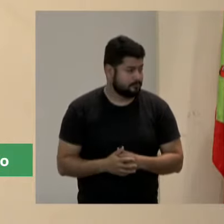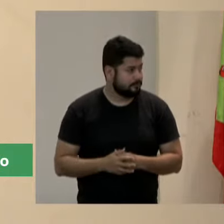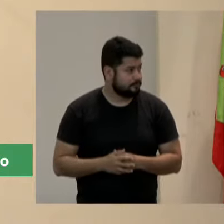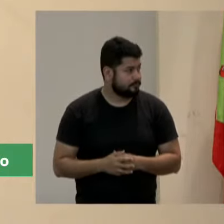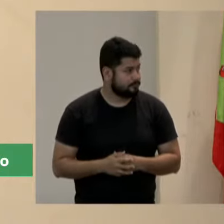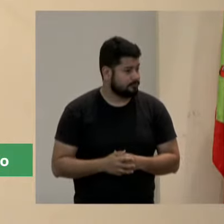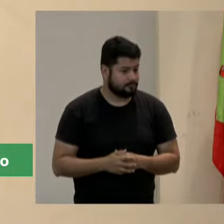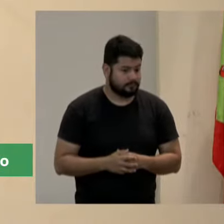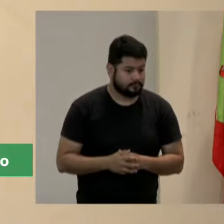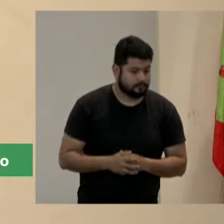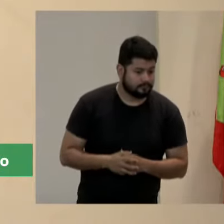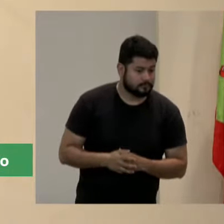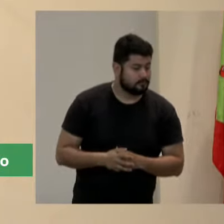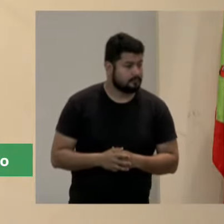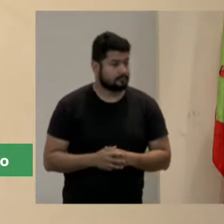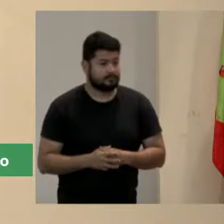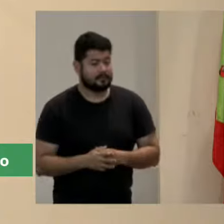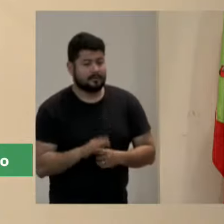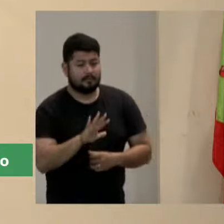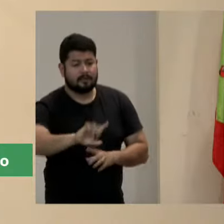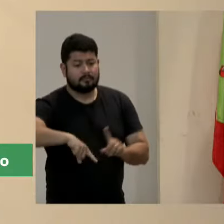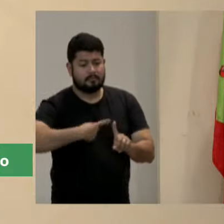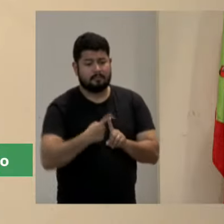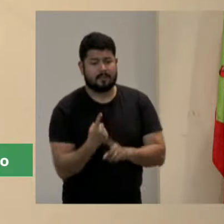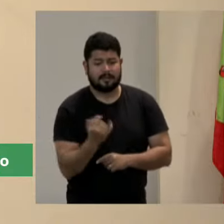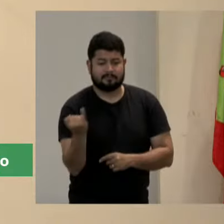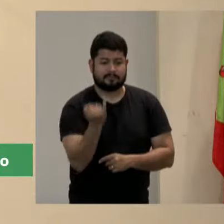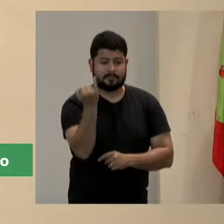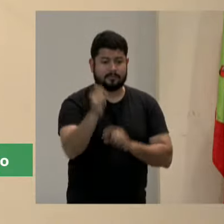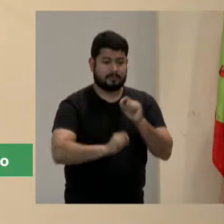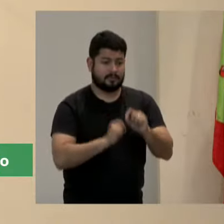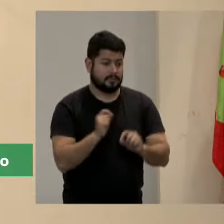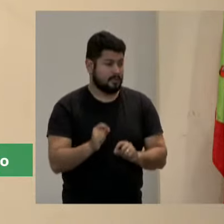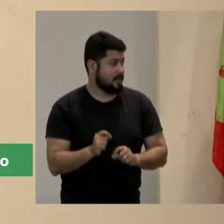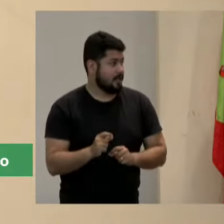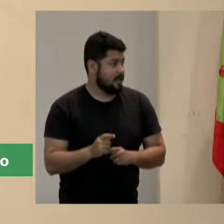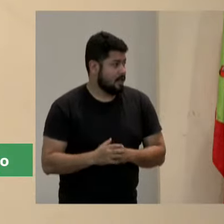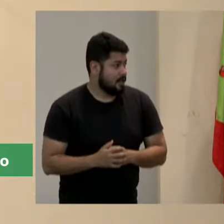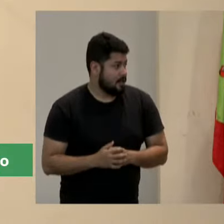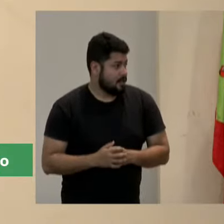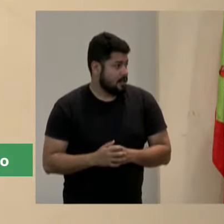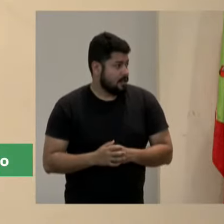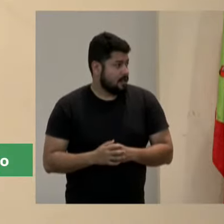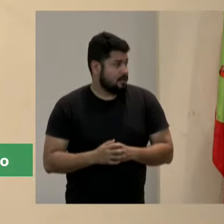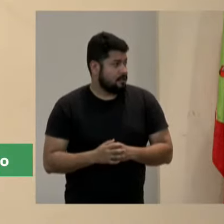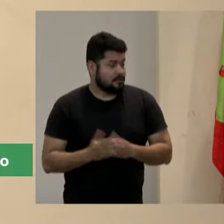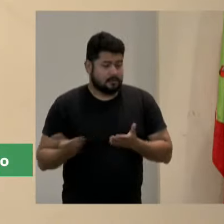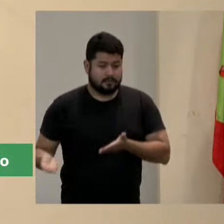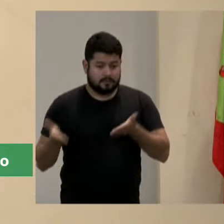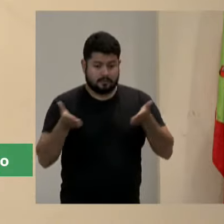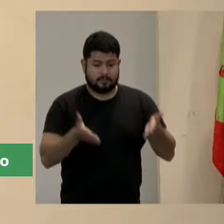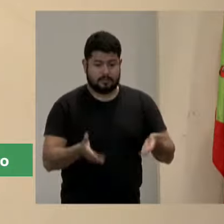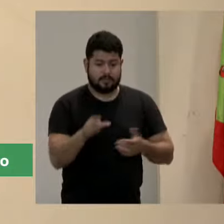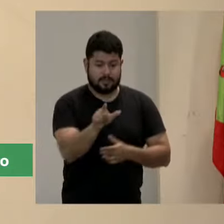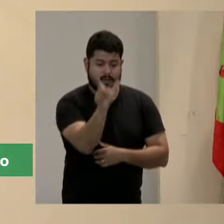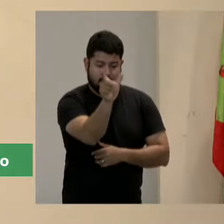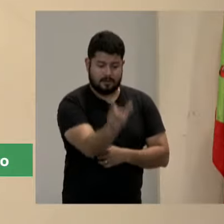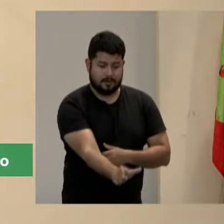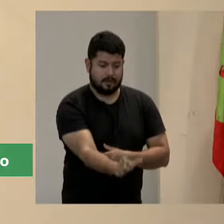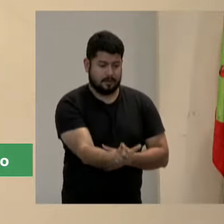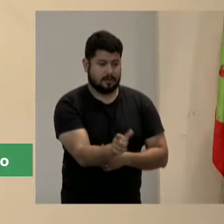De tudo, o que é mais importante é a afetividade. É quando você estiver diante de uma alma humana,